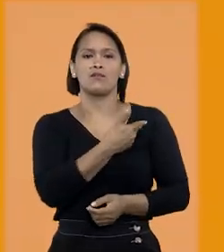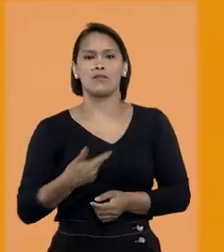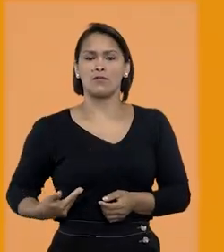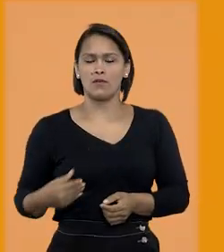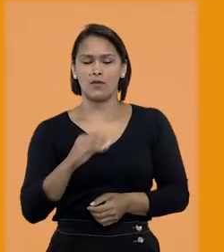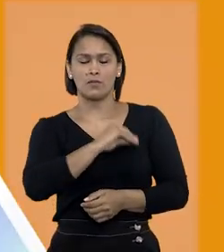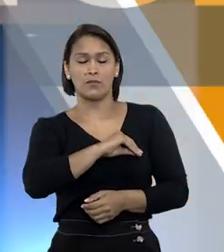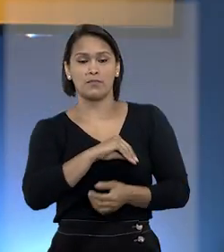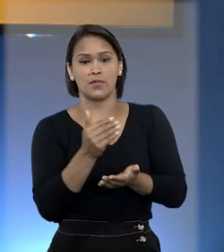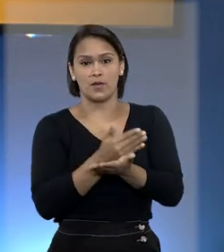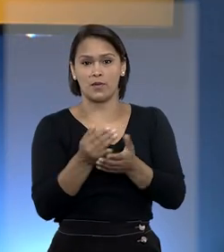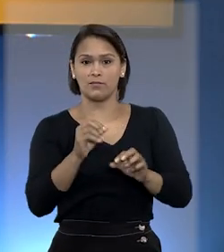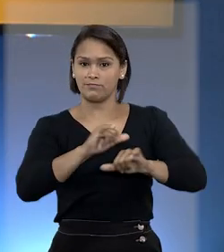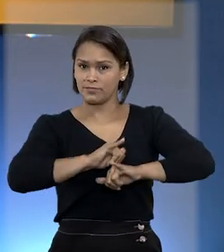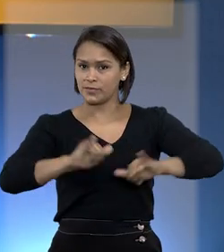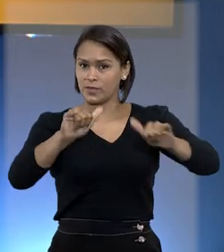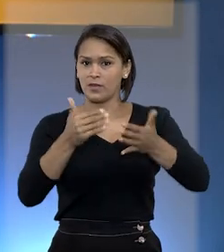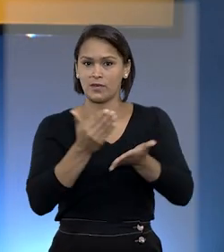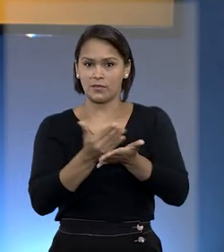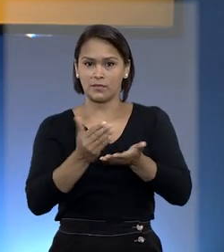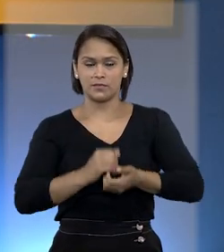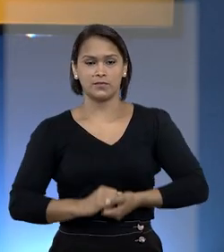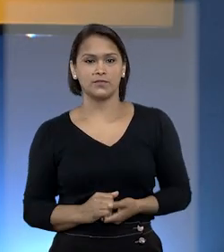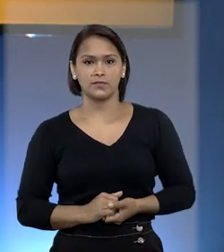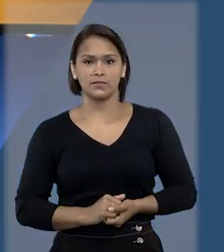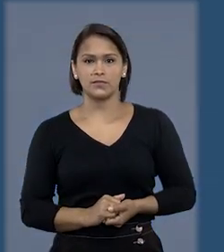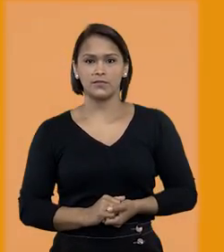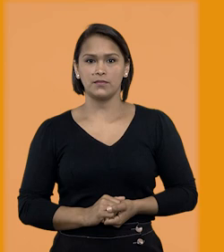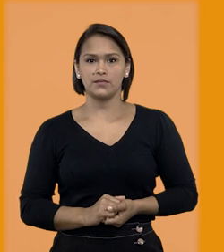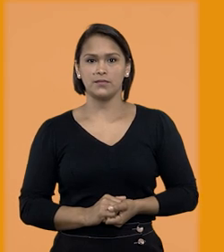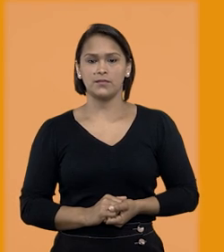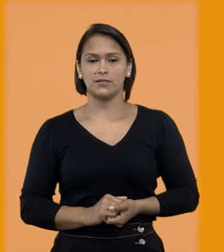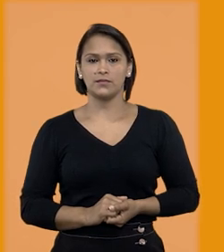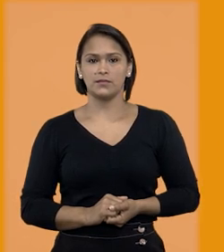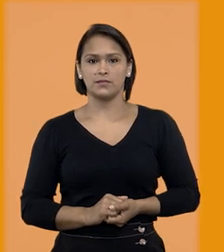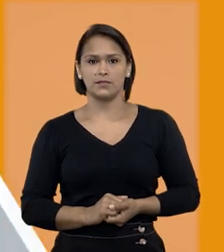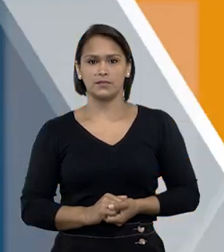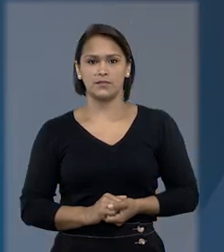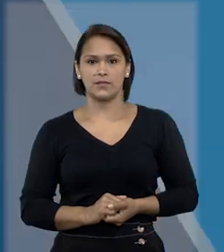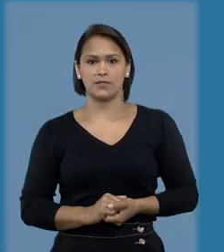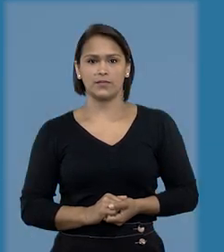emergencial o STJ notícias começa agora